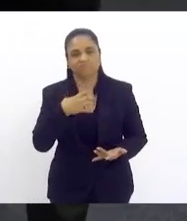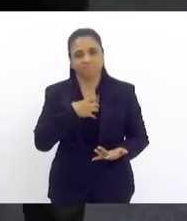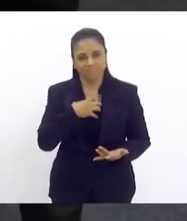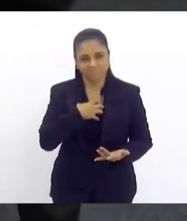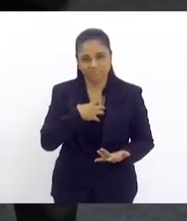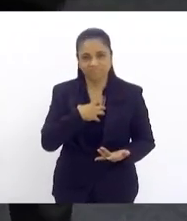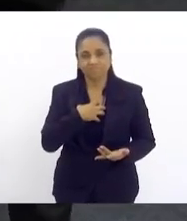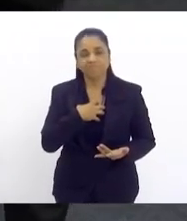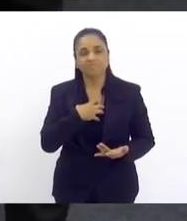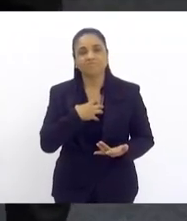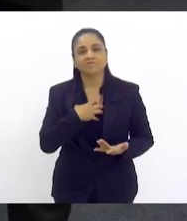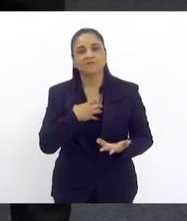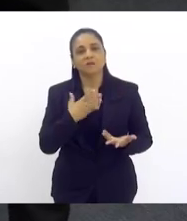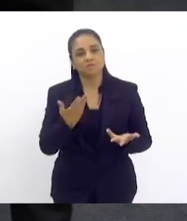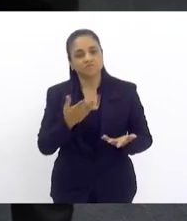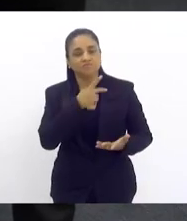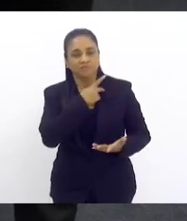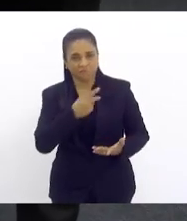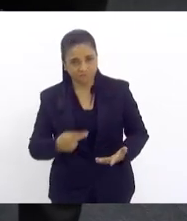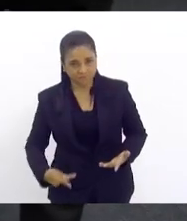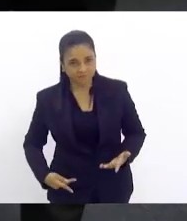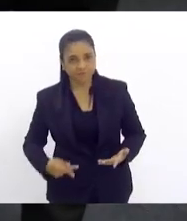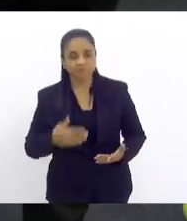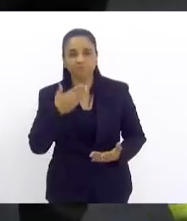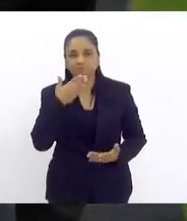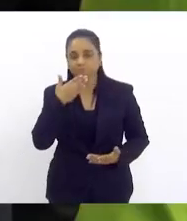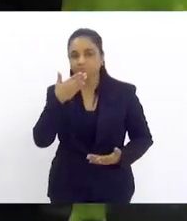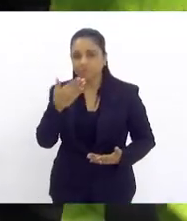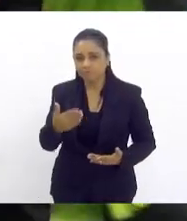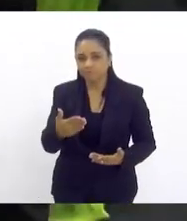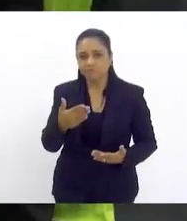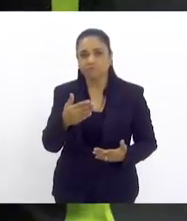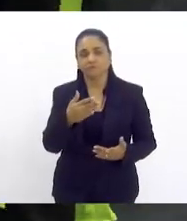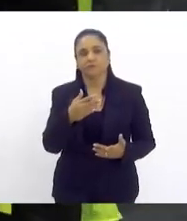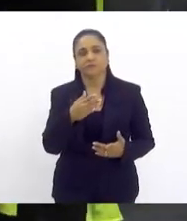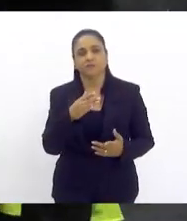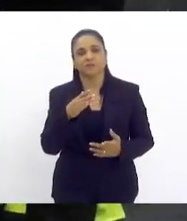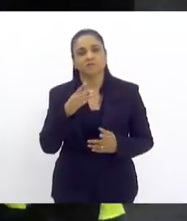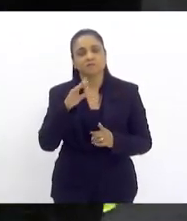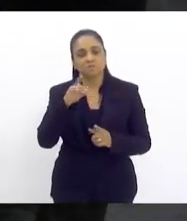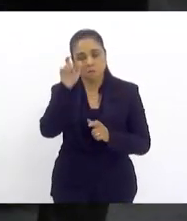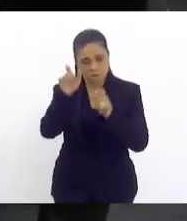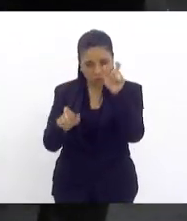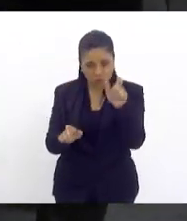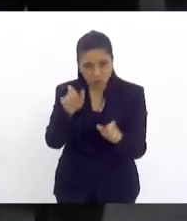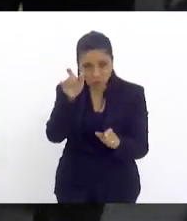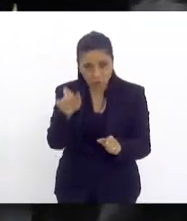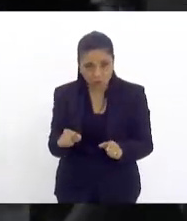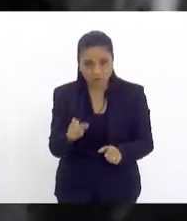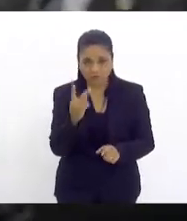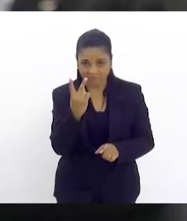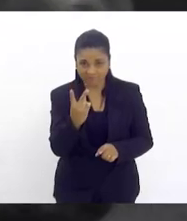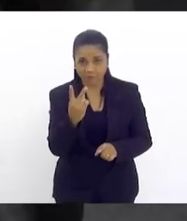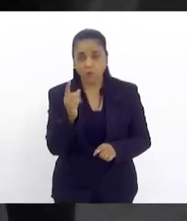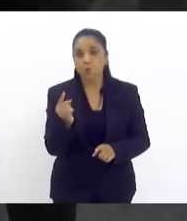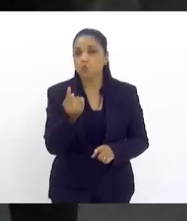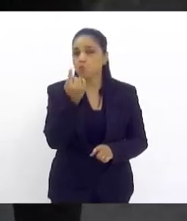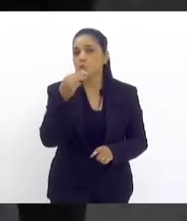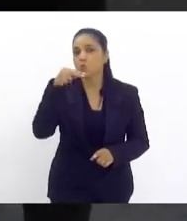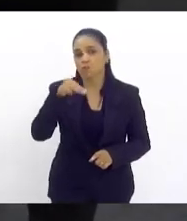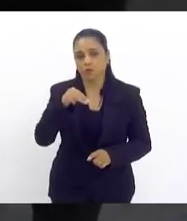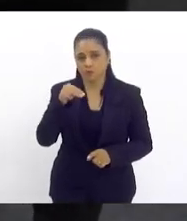mas, por isso, senhor presidente, gostaria de solicitar, em memória de David Miranda e Rita Lee, um minuto de